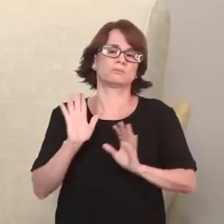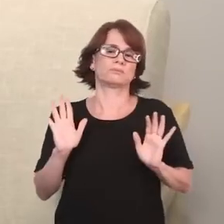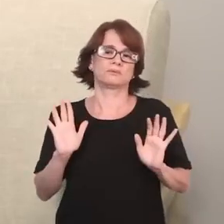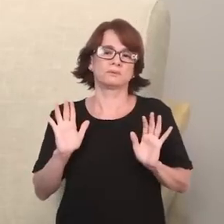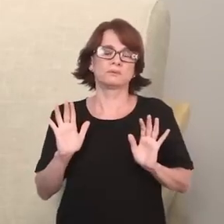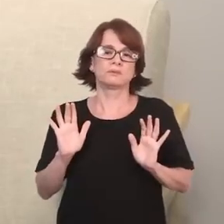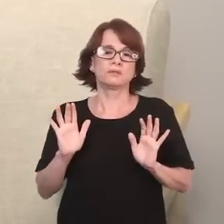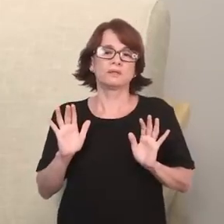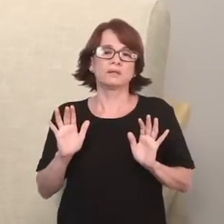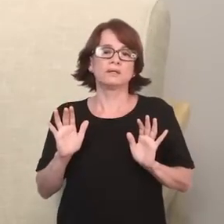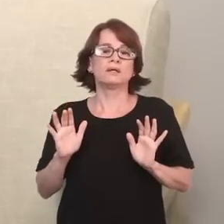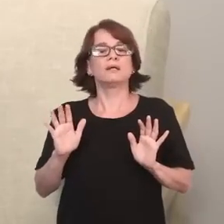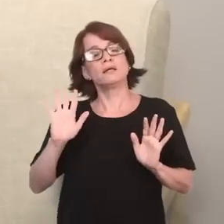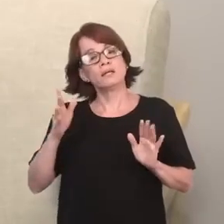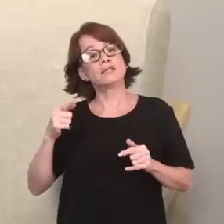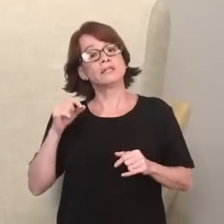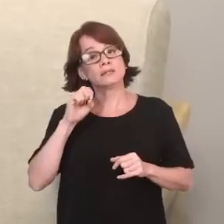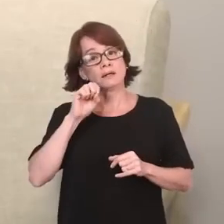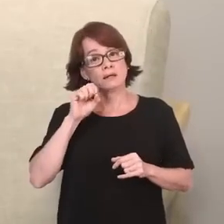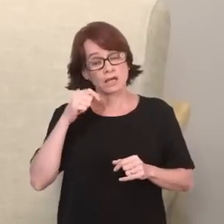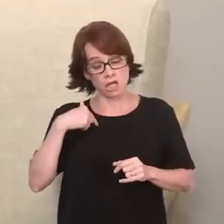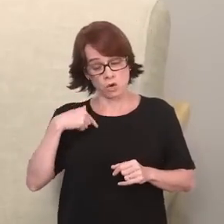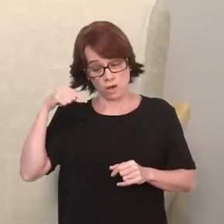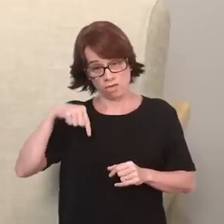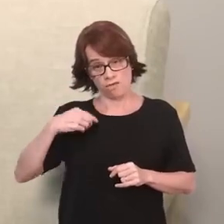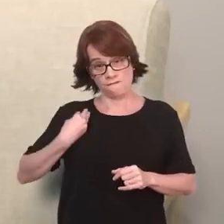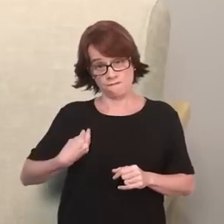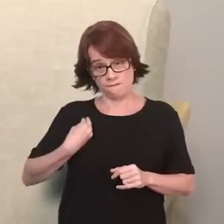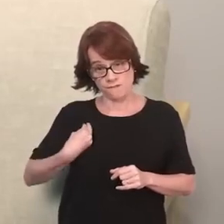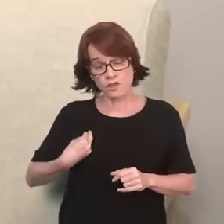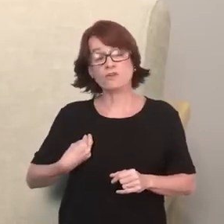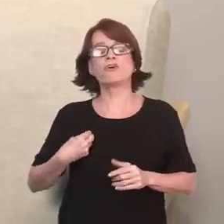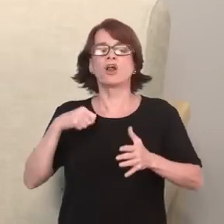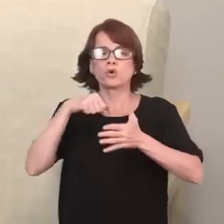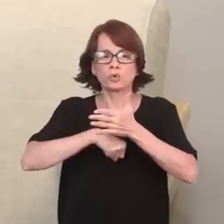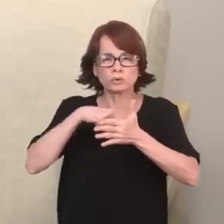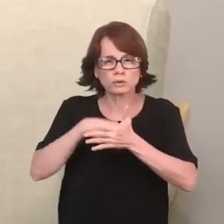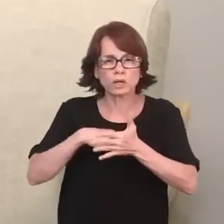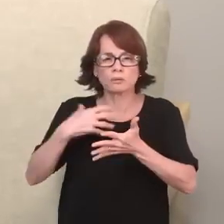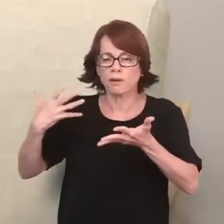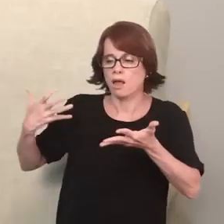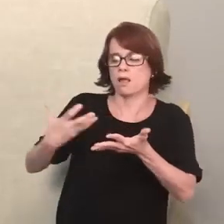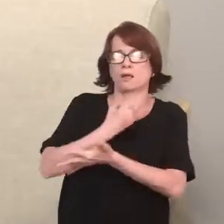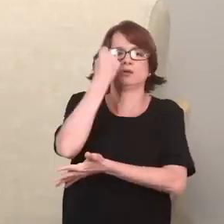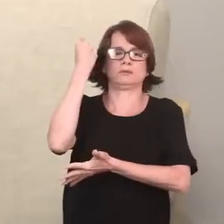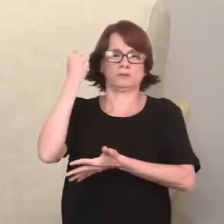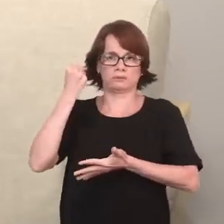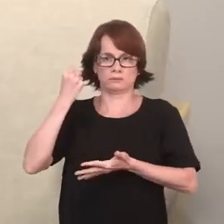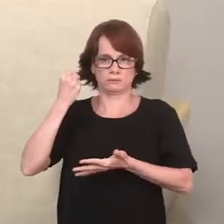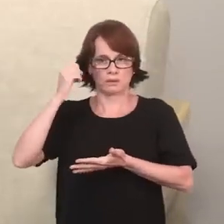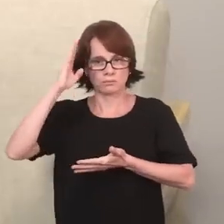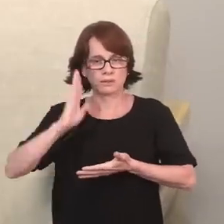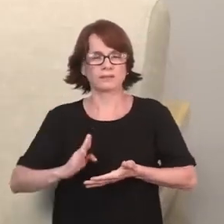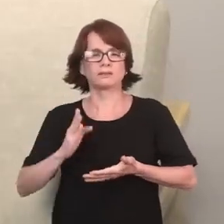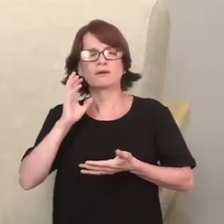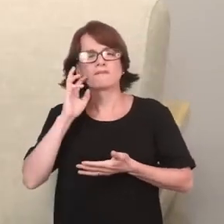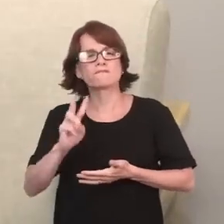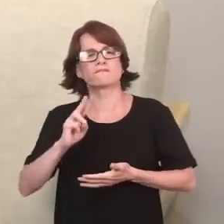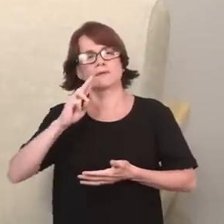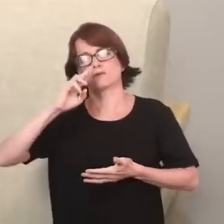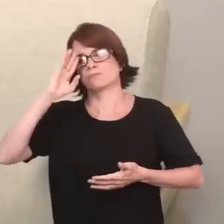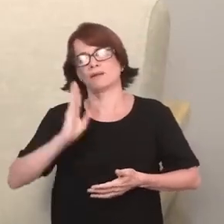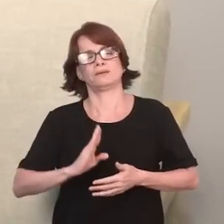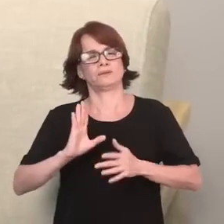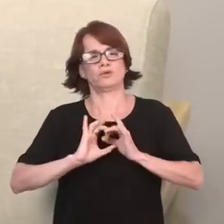que eu ainda esteja por aqui, poder olhar e falar, ai, que bom, resgatamos o nosso país, resgatamos um país livre, porque eu vivi esse